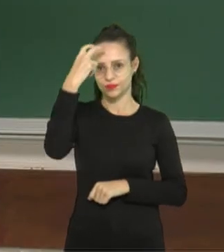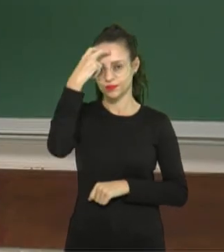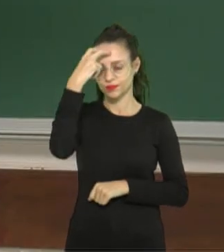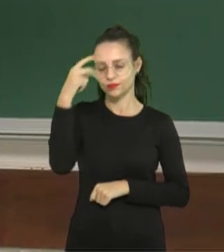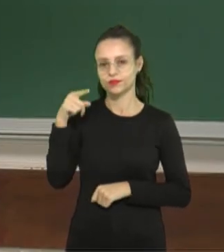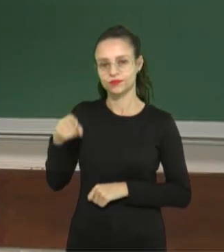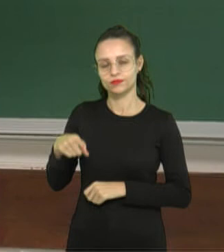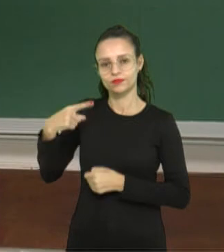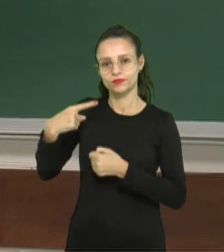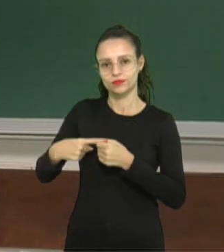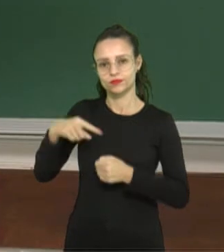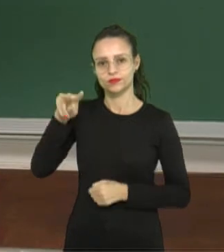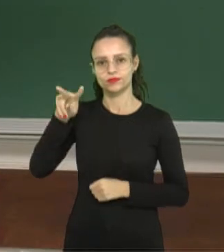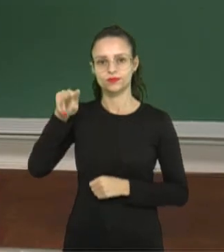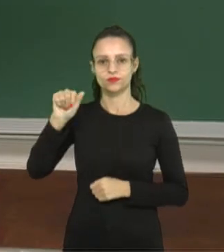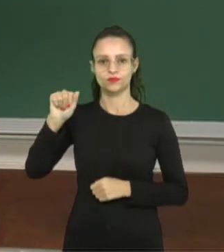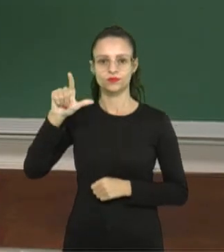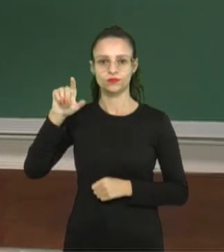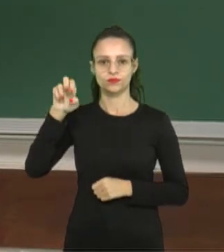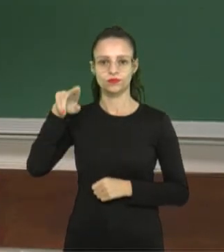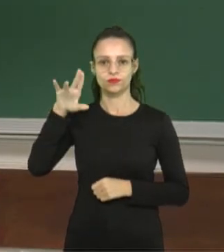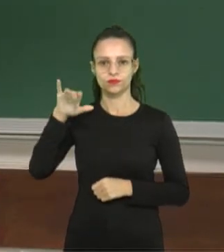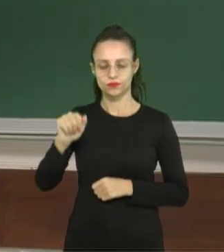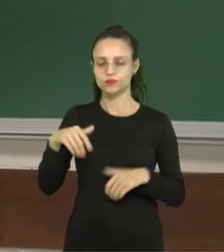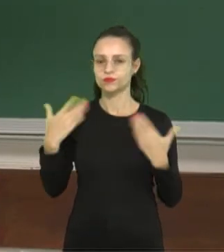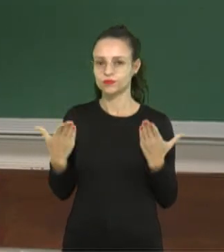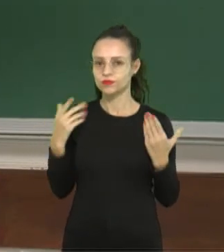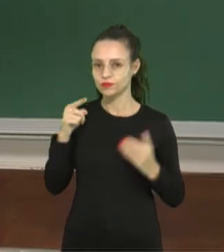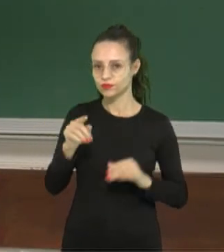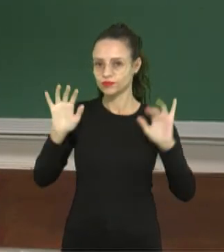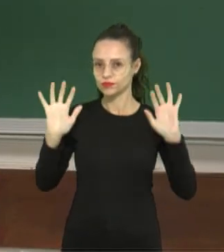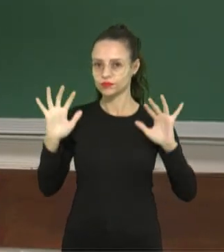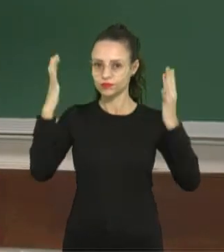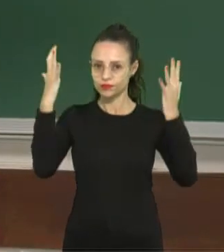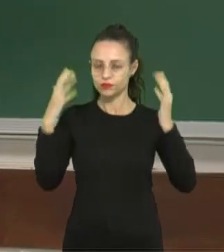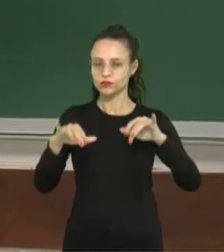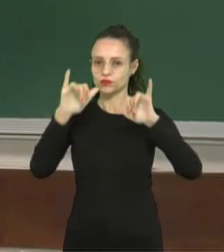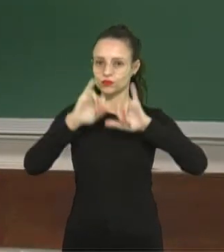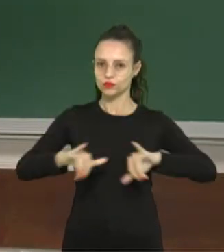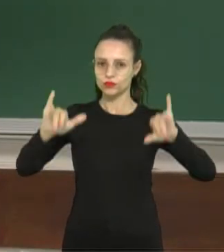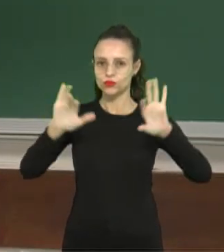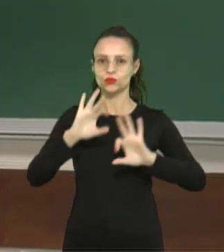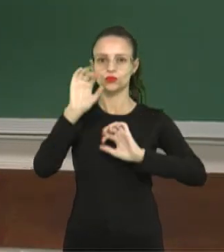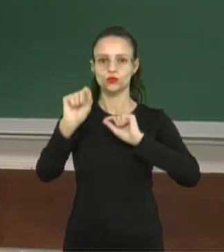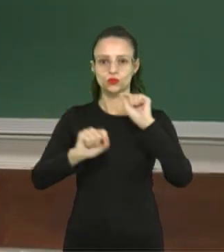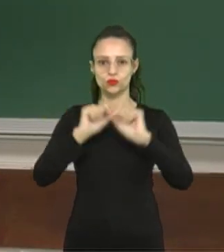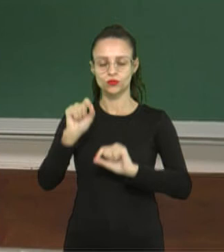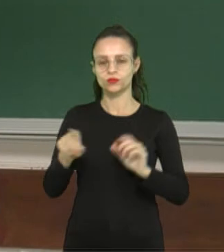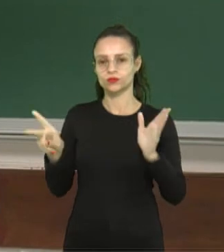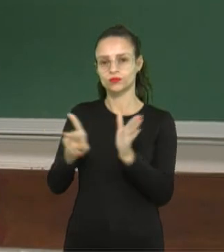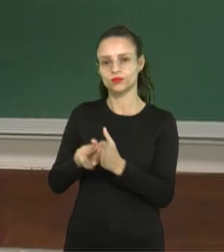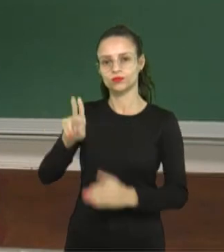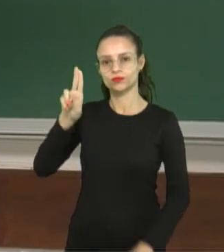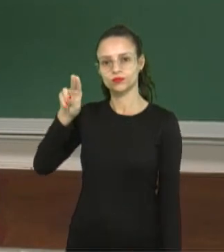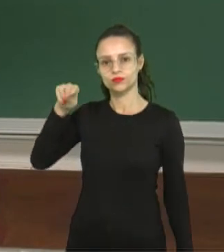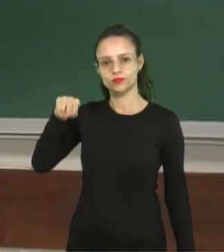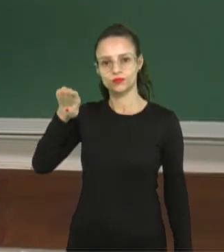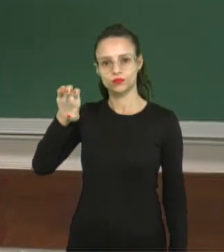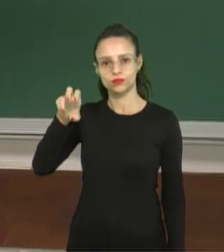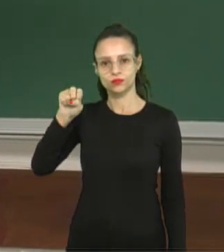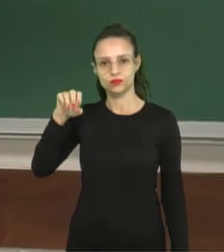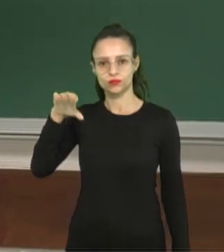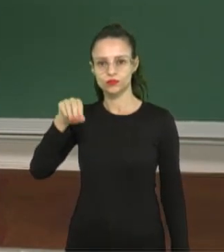né? Inclusive, essa festa foi declarada, considerada pela Unesco como um